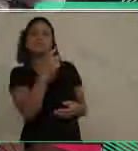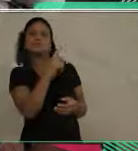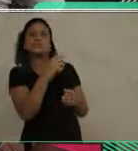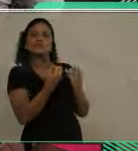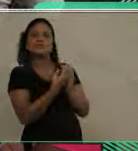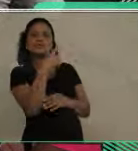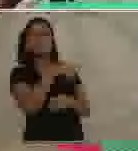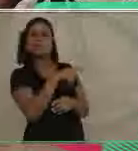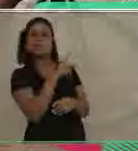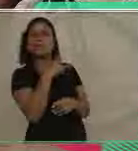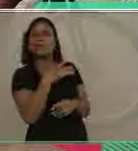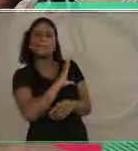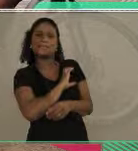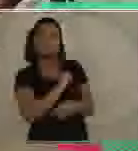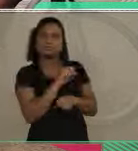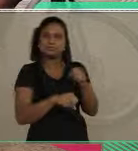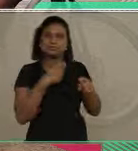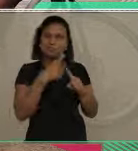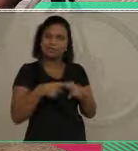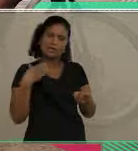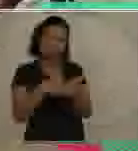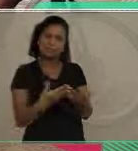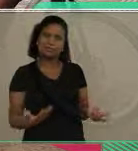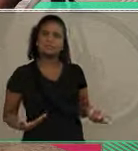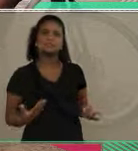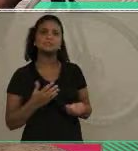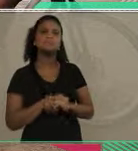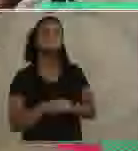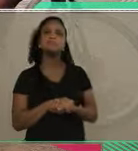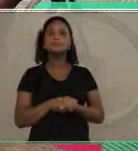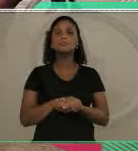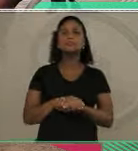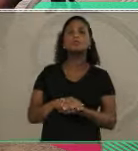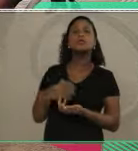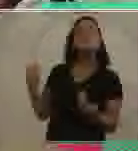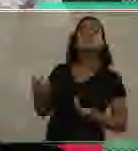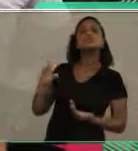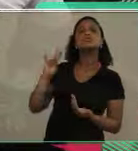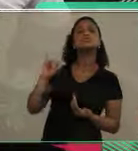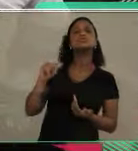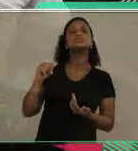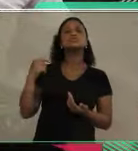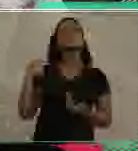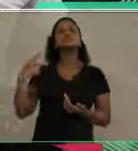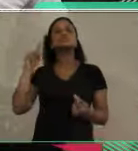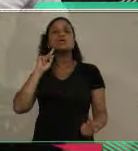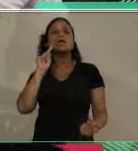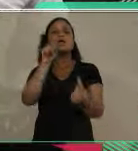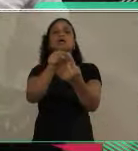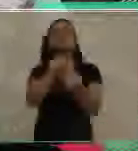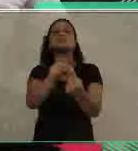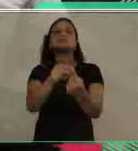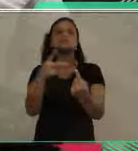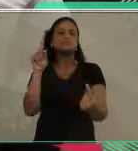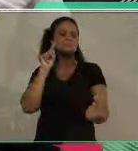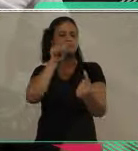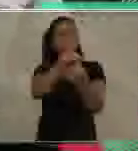competição até hoje. Wander, e hoje em dia quais são as tuas pretensões quais são as tuas metas dentro do esporte?